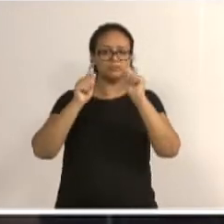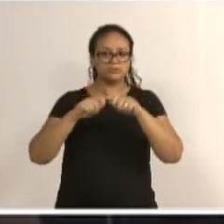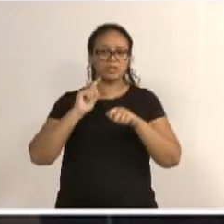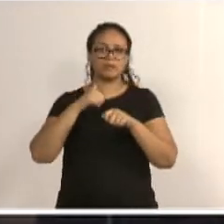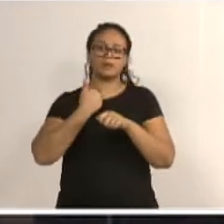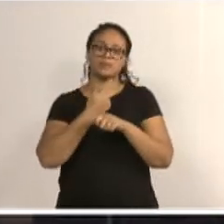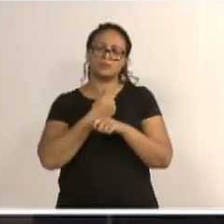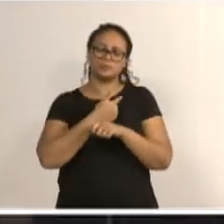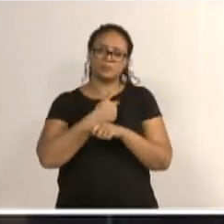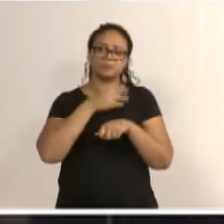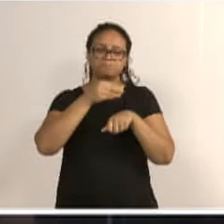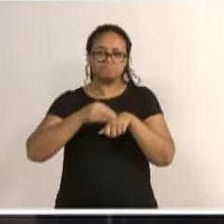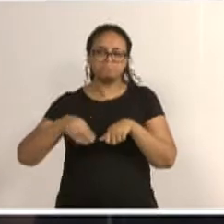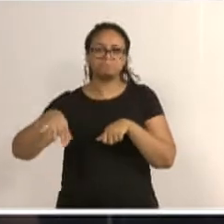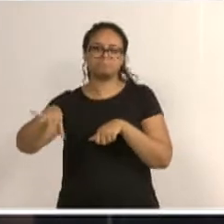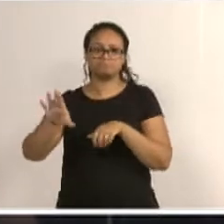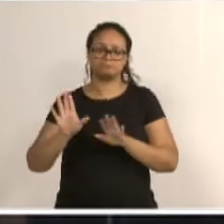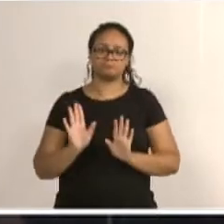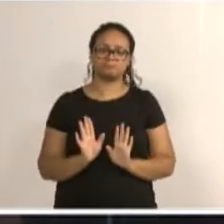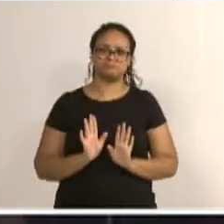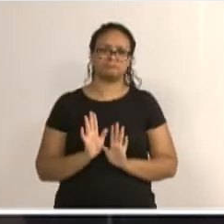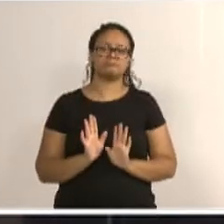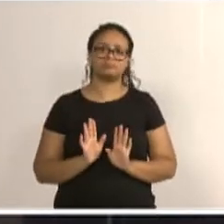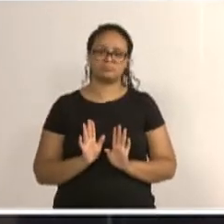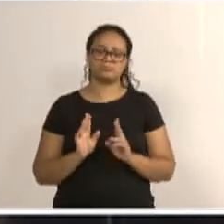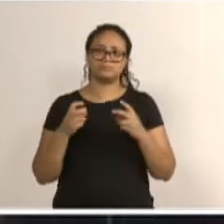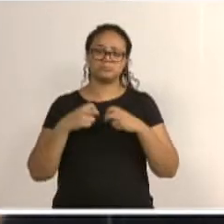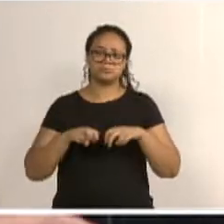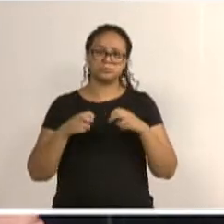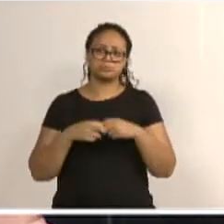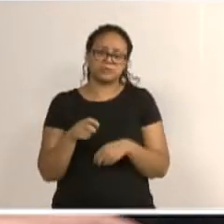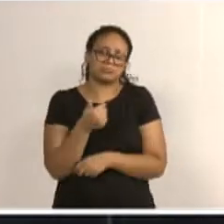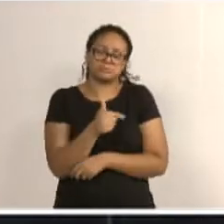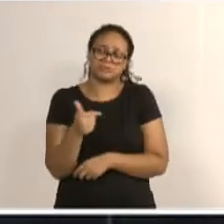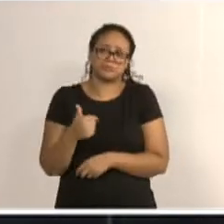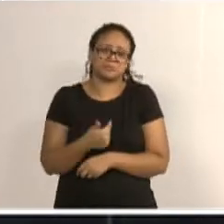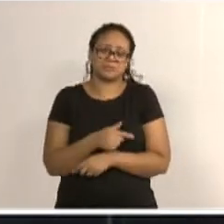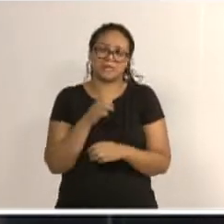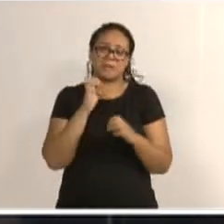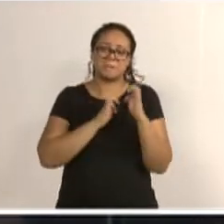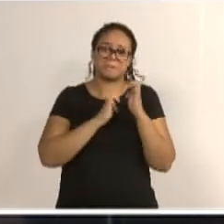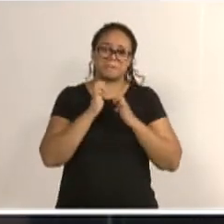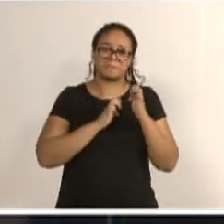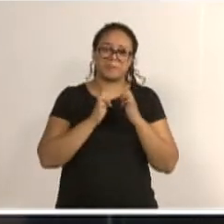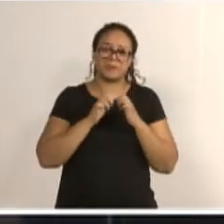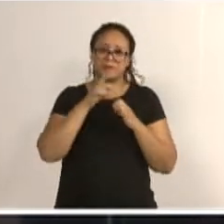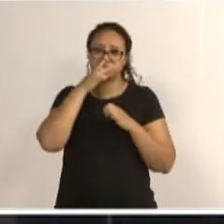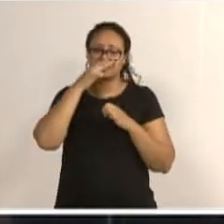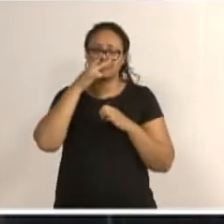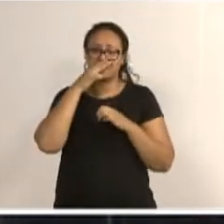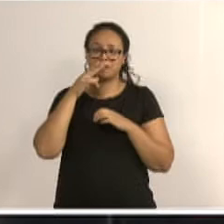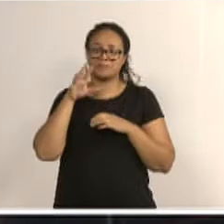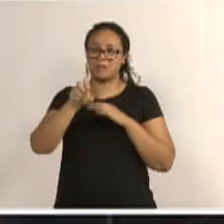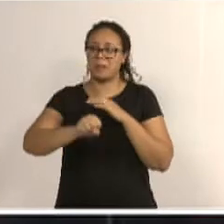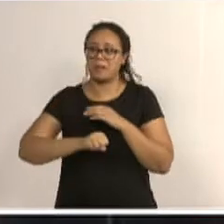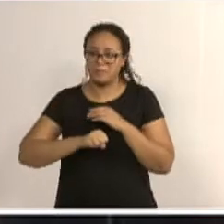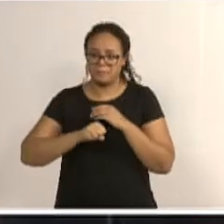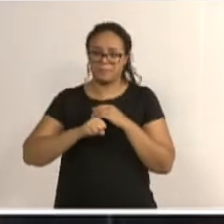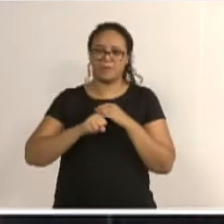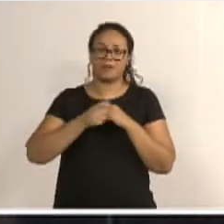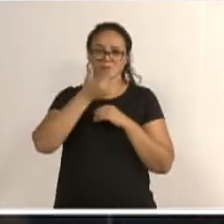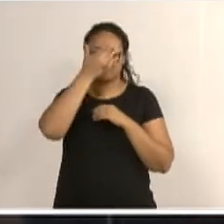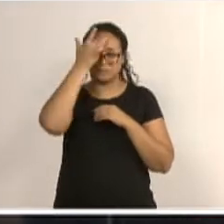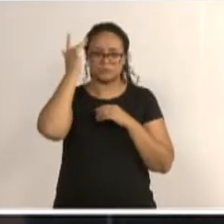seria uma empresa tirando passageiro de outro. Simplesmente nós, blumenauenses, teríamos acesso diretamente na frente do